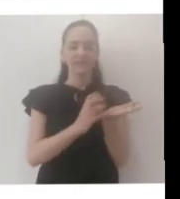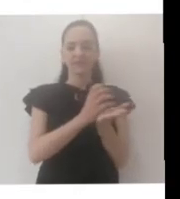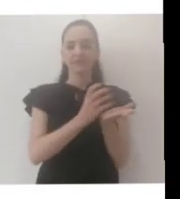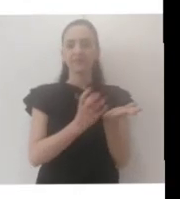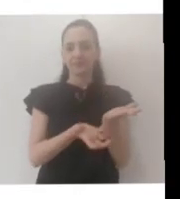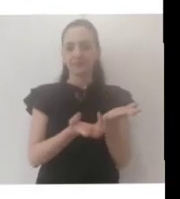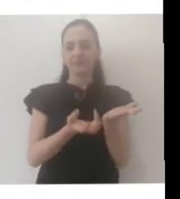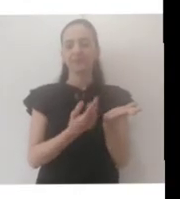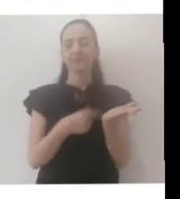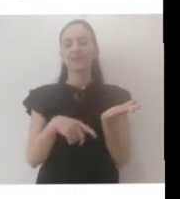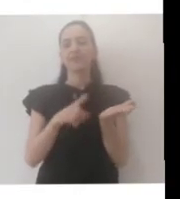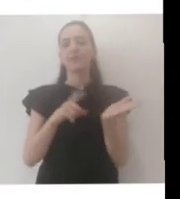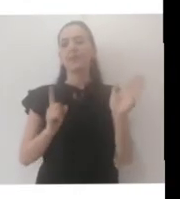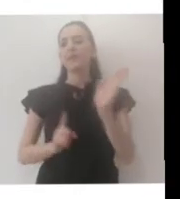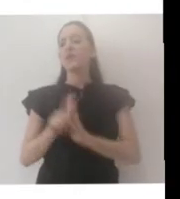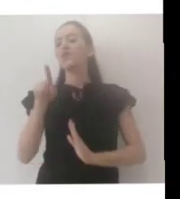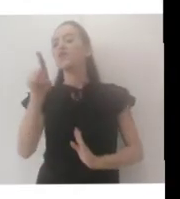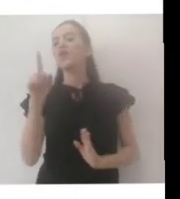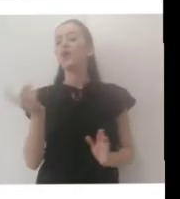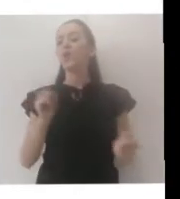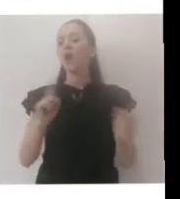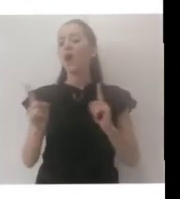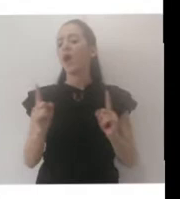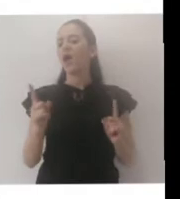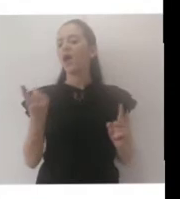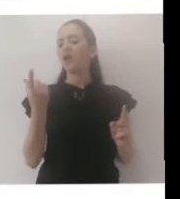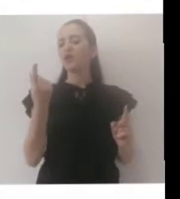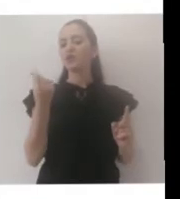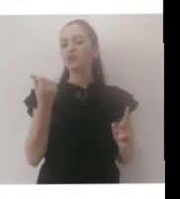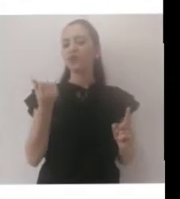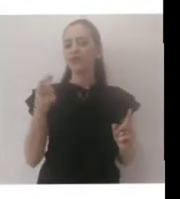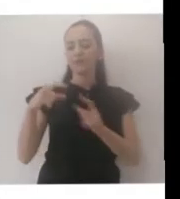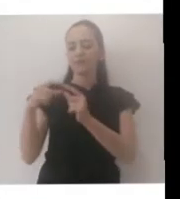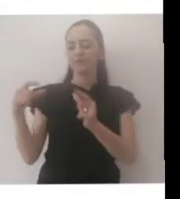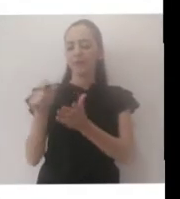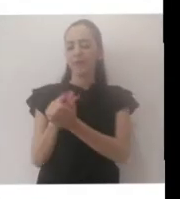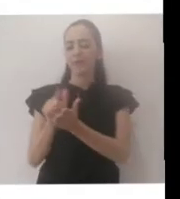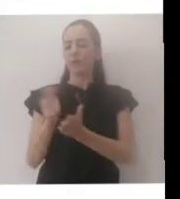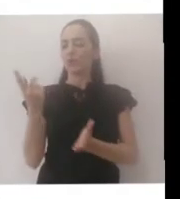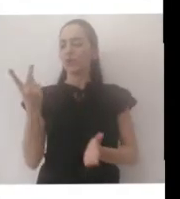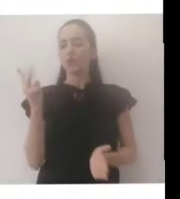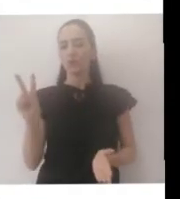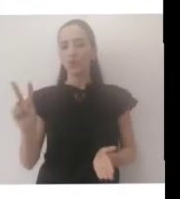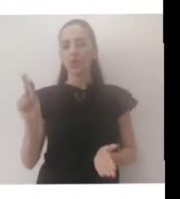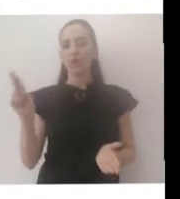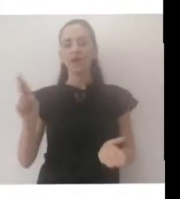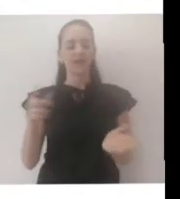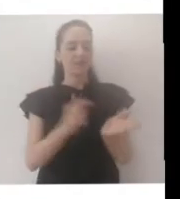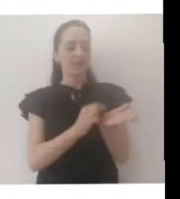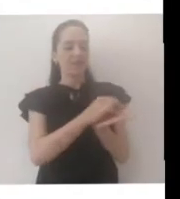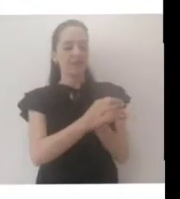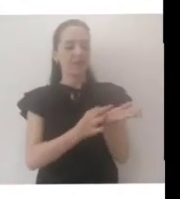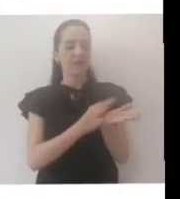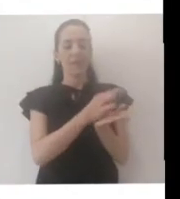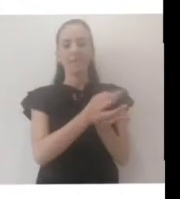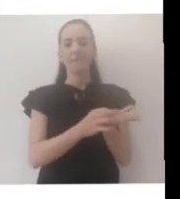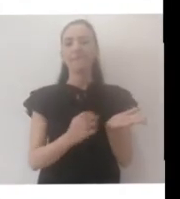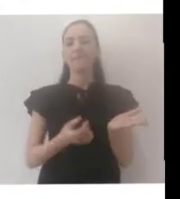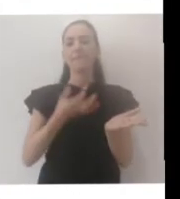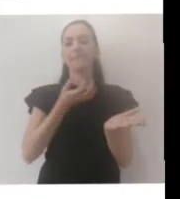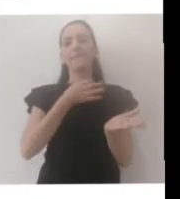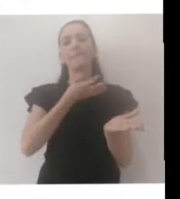4 anos para baixo, vai querer as 20 moedas de 10 centavos, porque ela vai ver que ali tá maior. Então, ela não tem